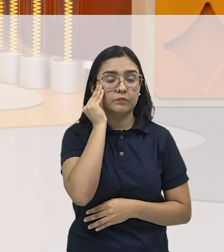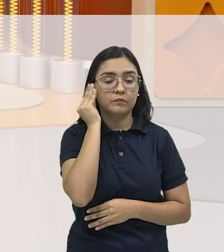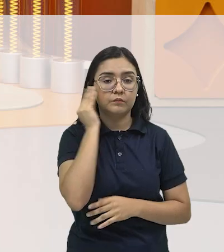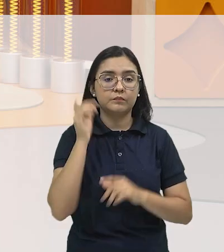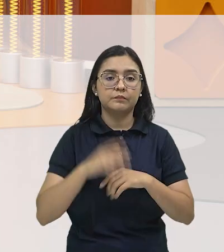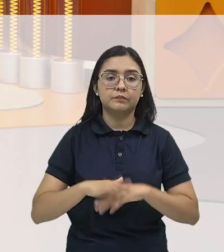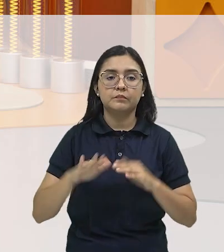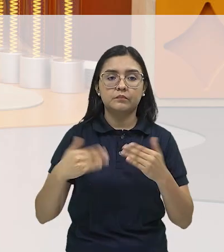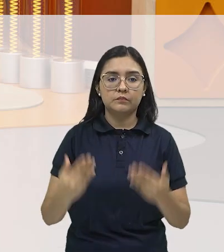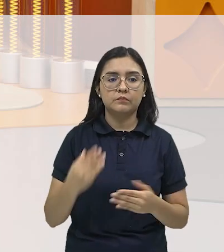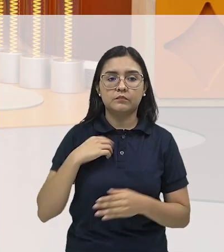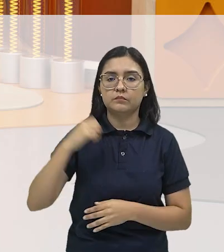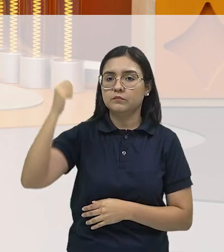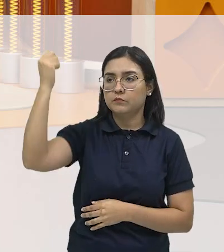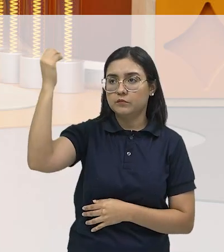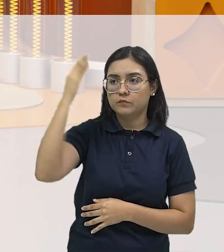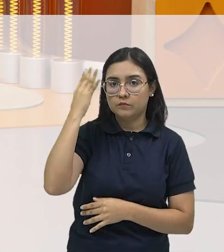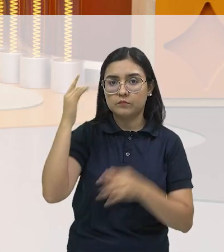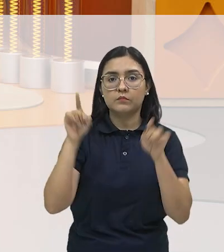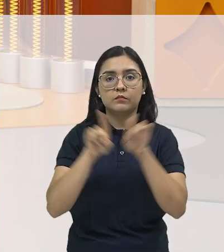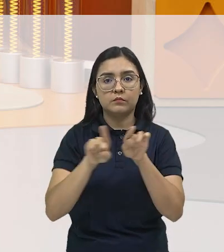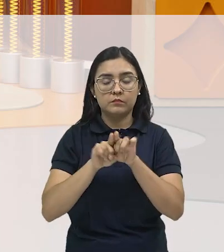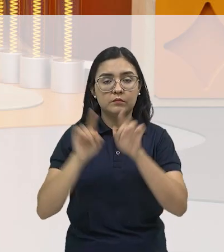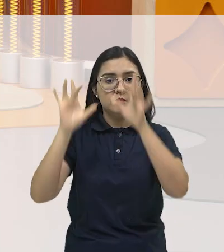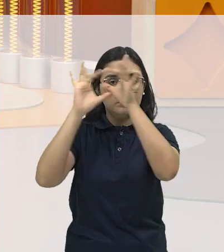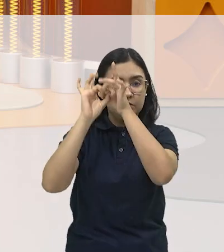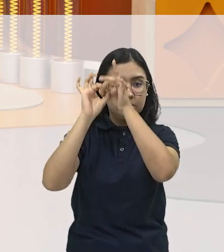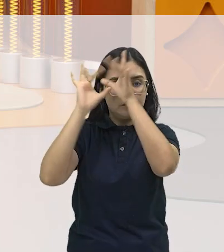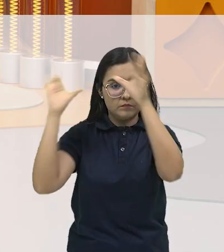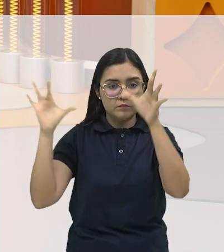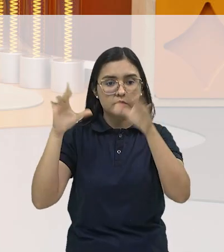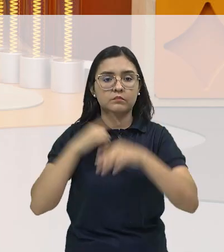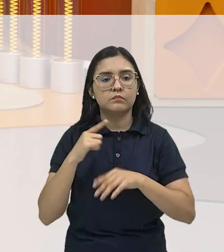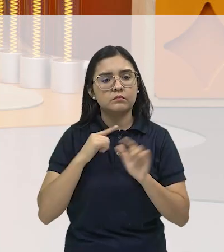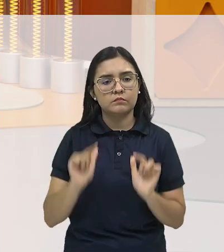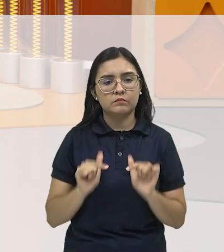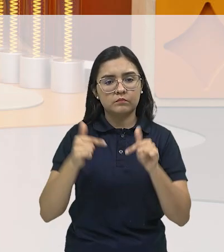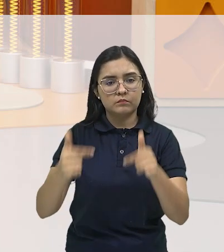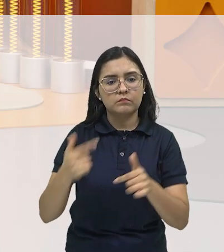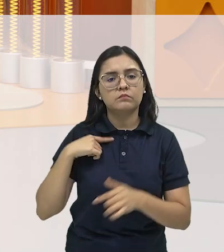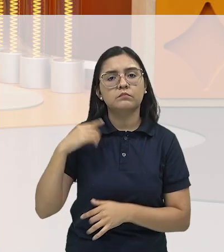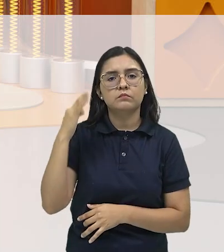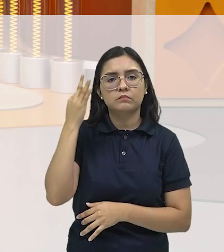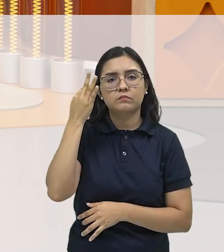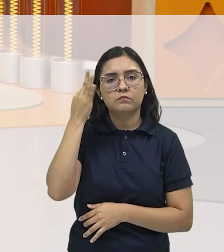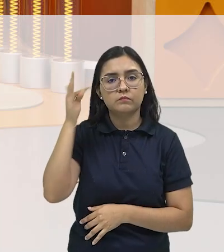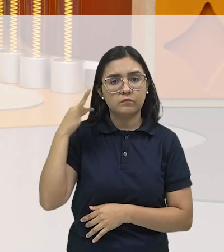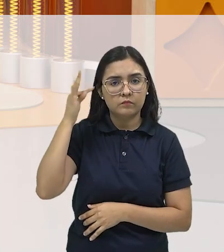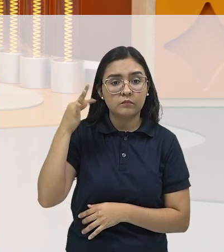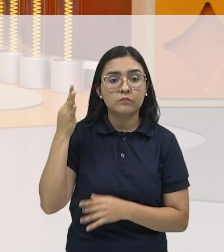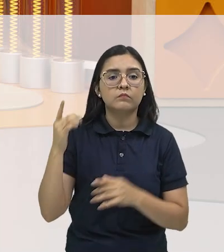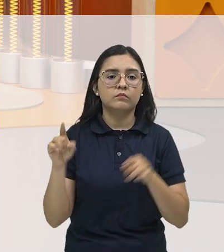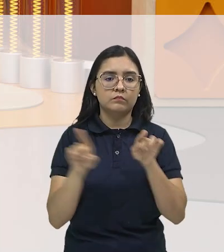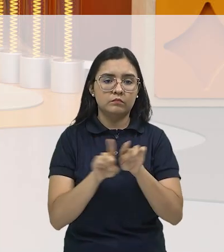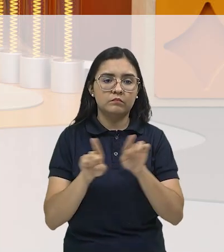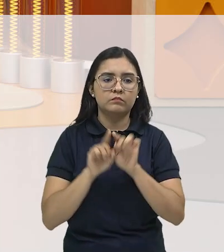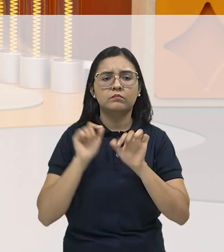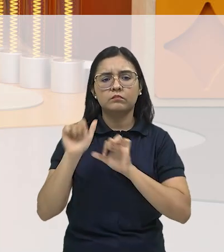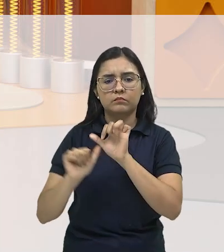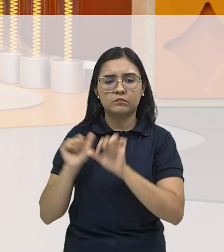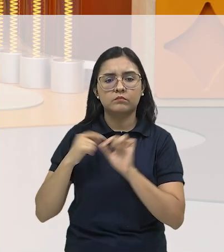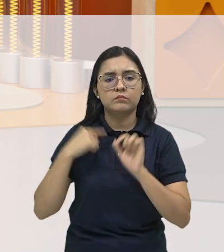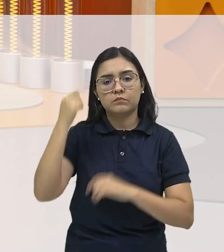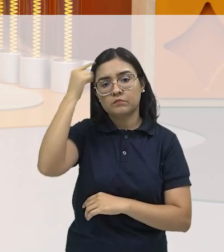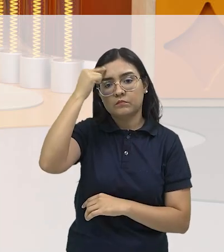o iluminismo e o liberalismo são movimentos intelectuais e filosóficos que moldaram